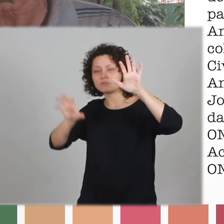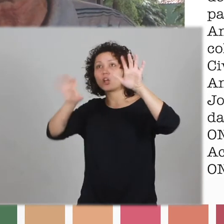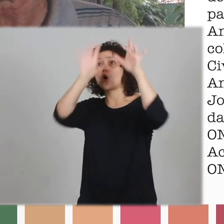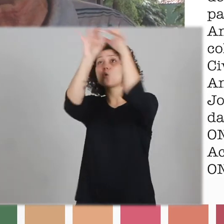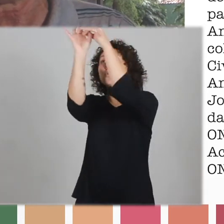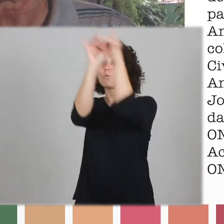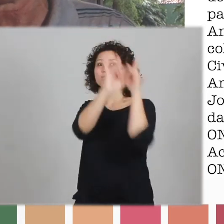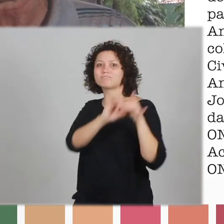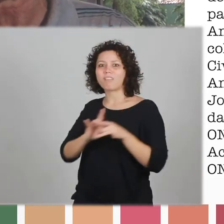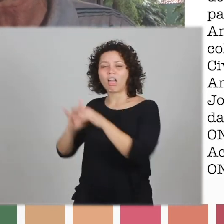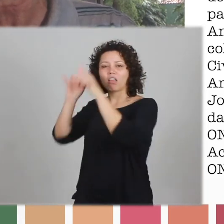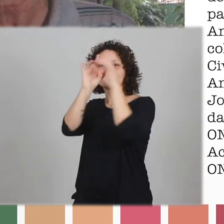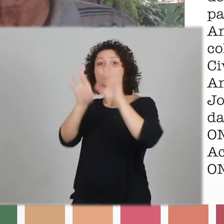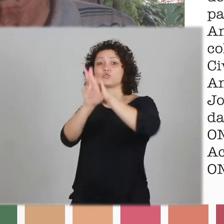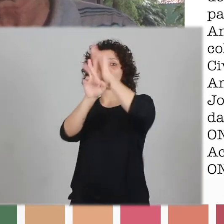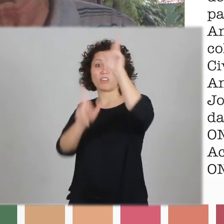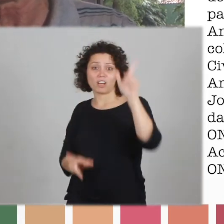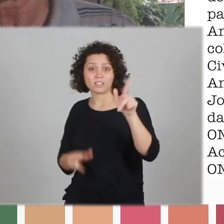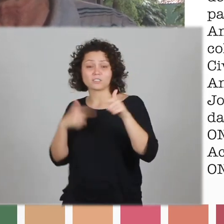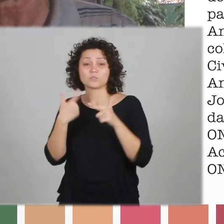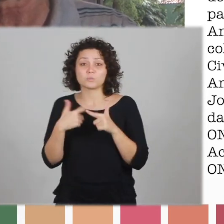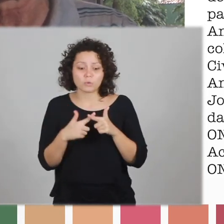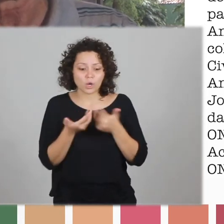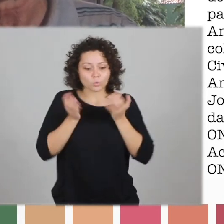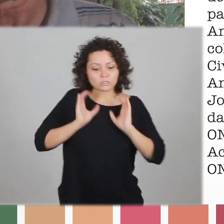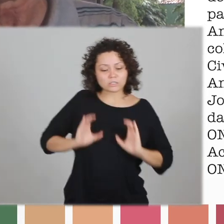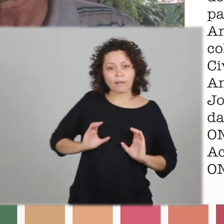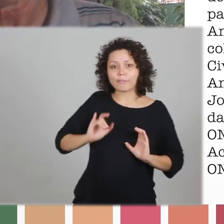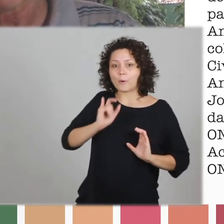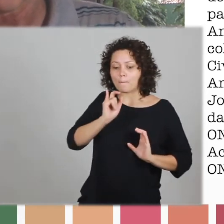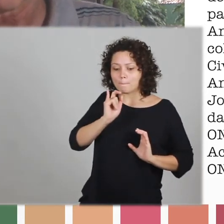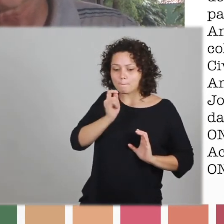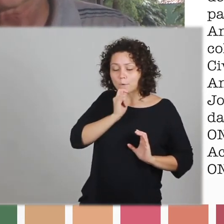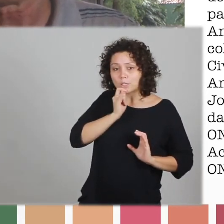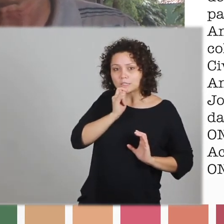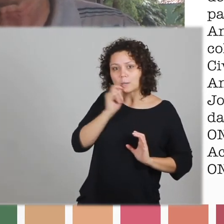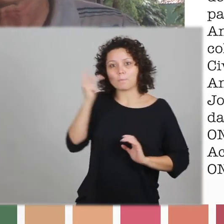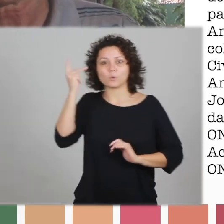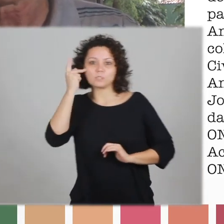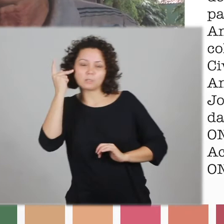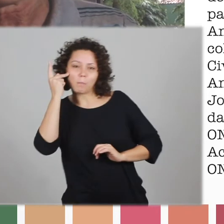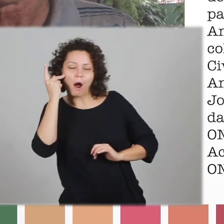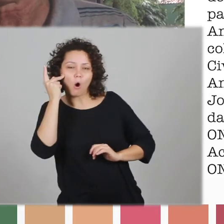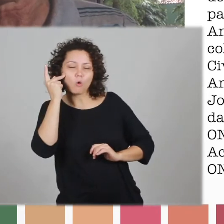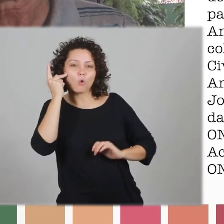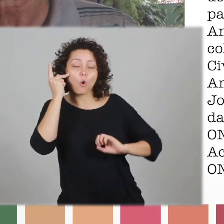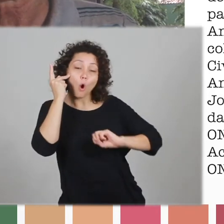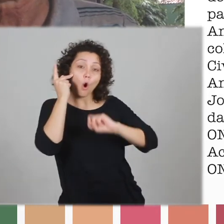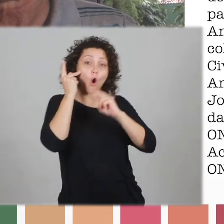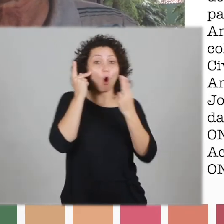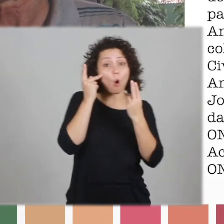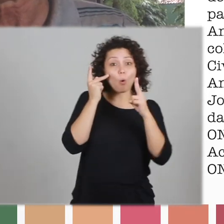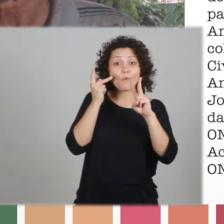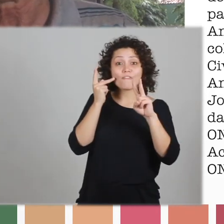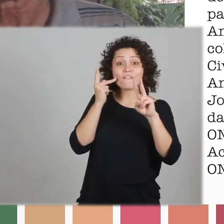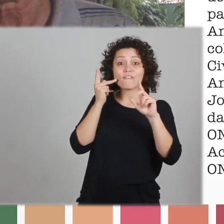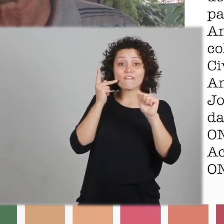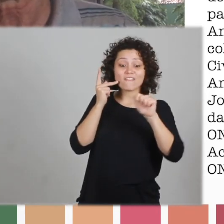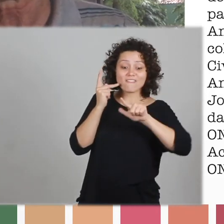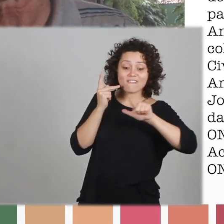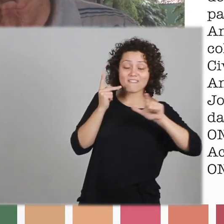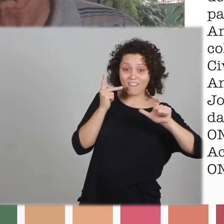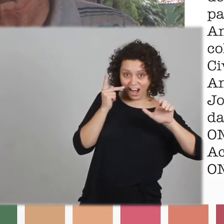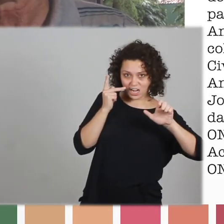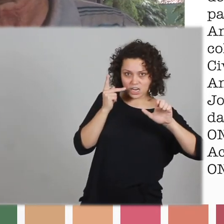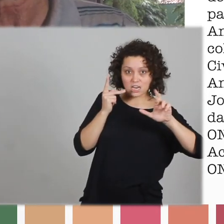abstrato das políticas públicas, porque o cidadão que mora, por exemplo, no caso de São Paulo, no Vale do Ribeira, uma das regiões mais